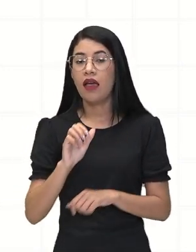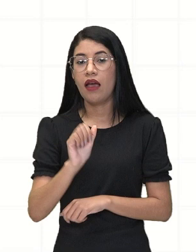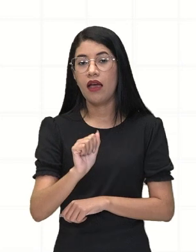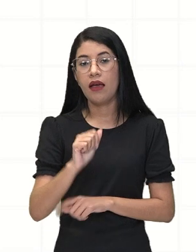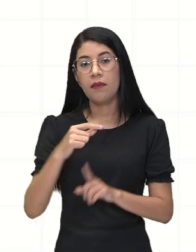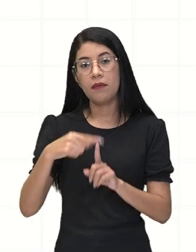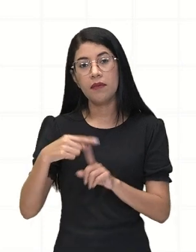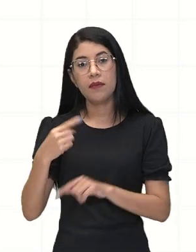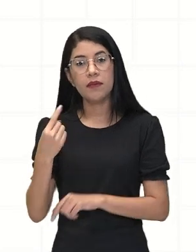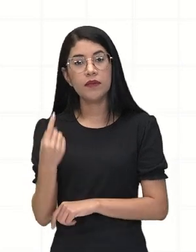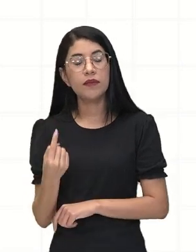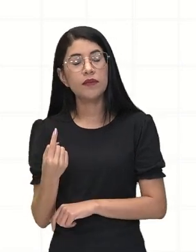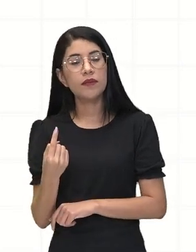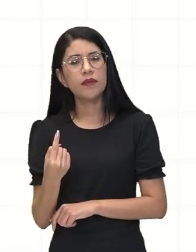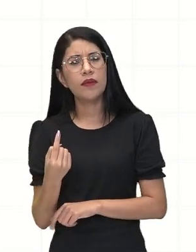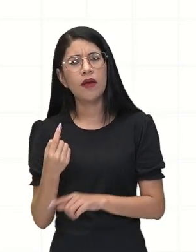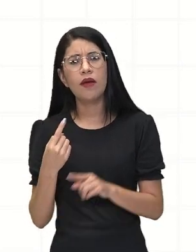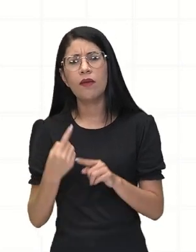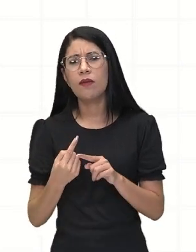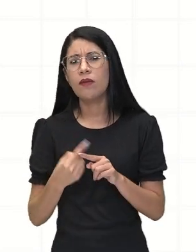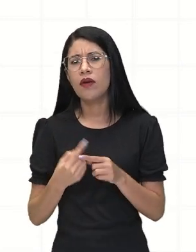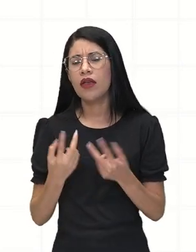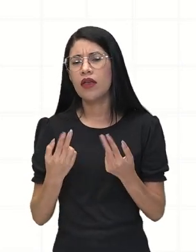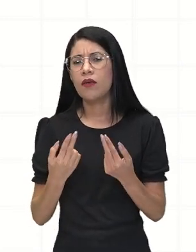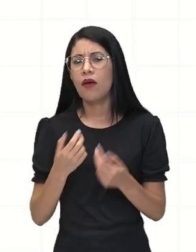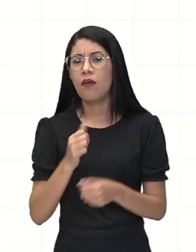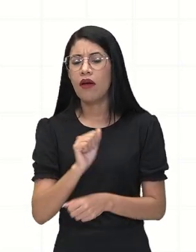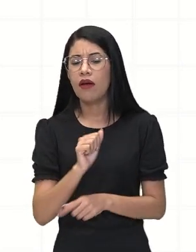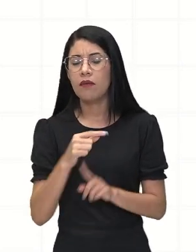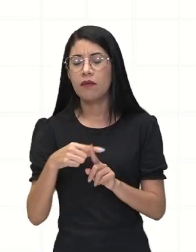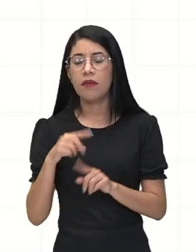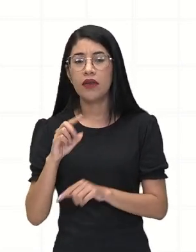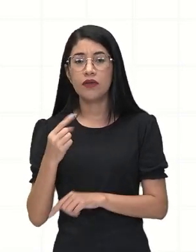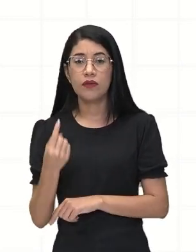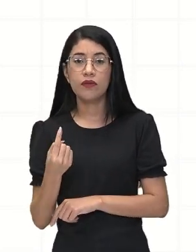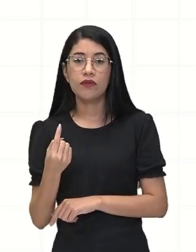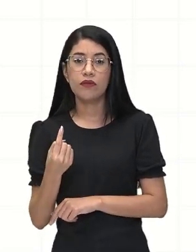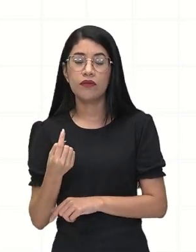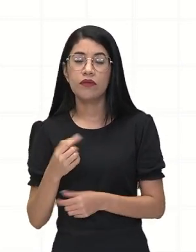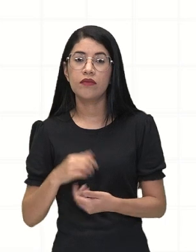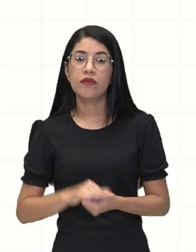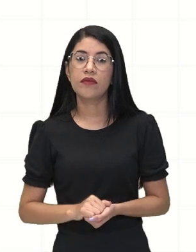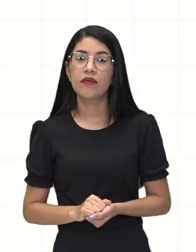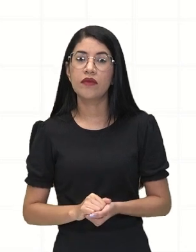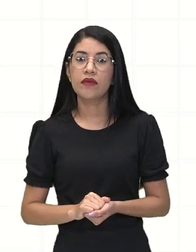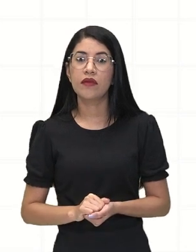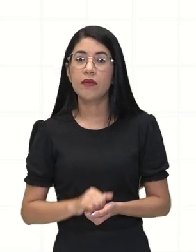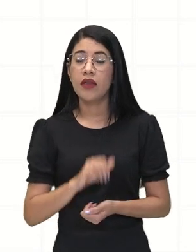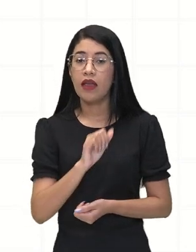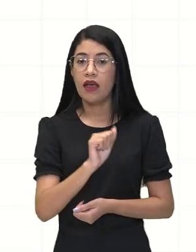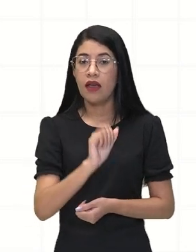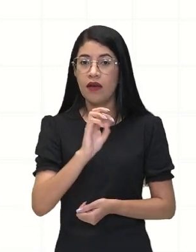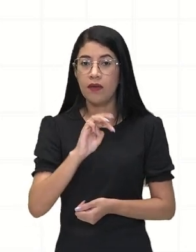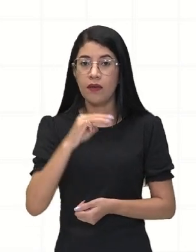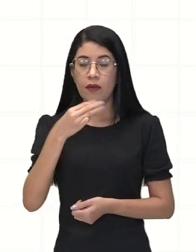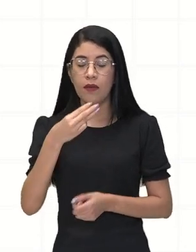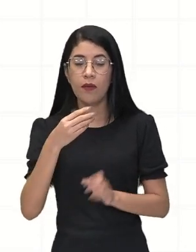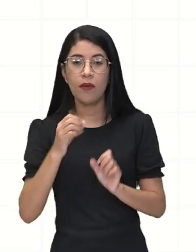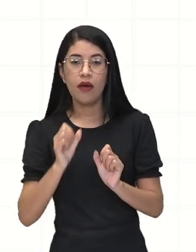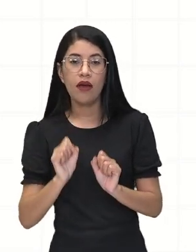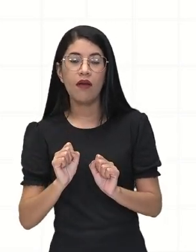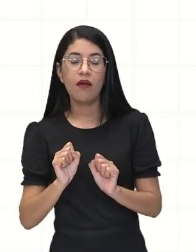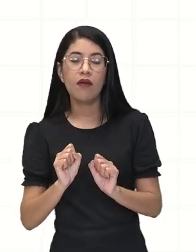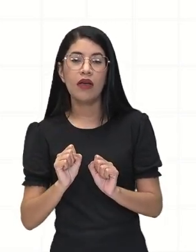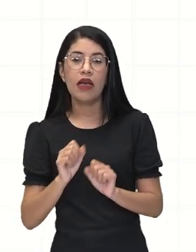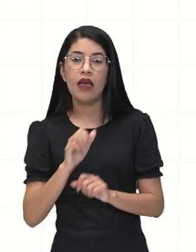mais 1. Quem é o fator comum? Lembra que 3 ao cubo eu posso escrever como sendo a